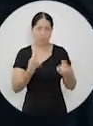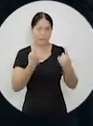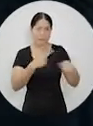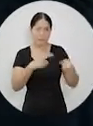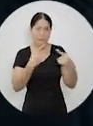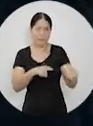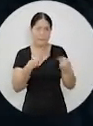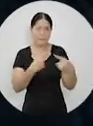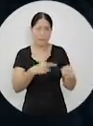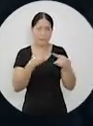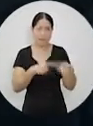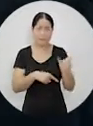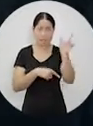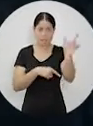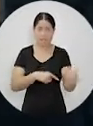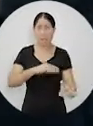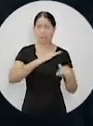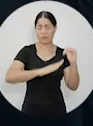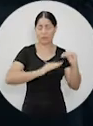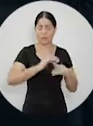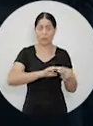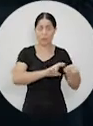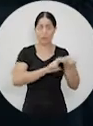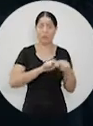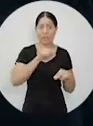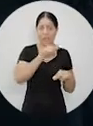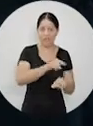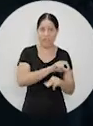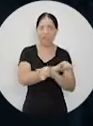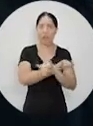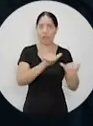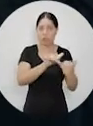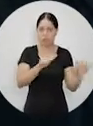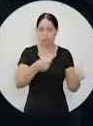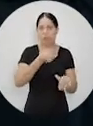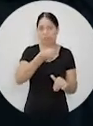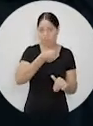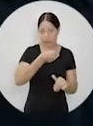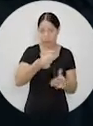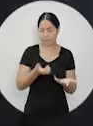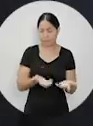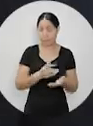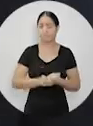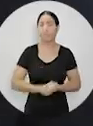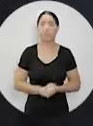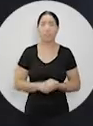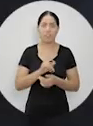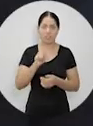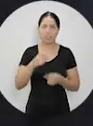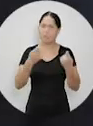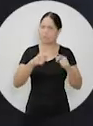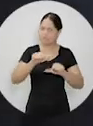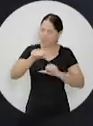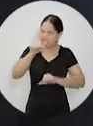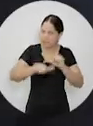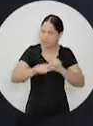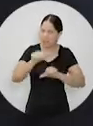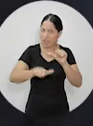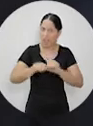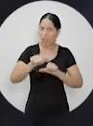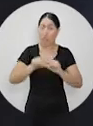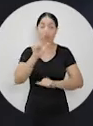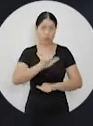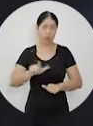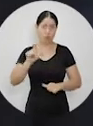a respeito de determinado jornalista por conta de alguma matéria que foi feita. Então esse é um fenômeno que precisa ser analisado.